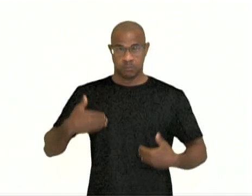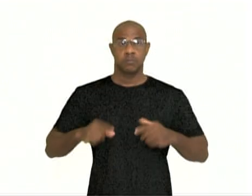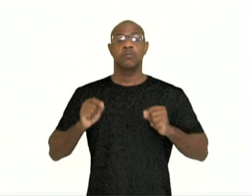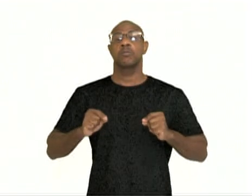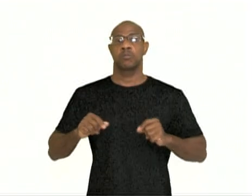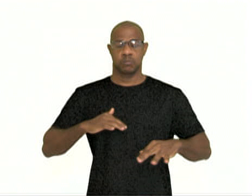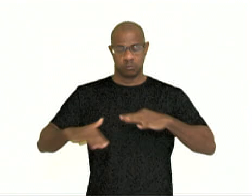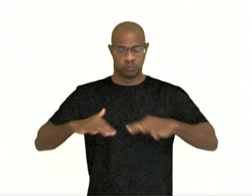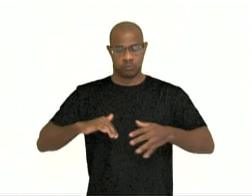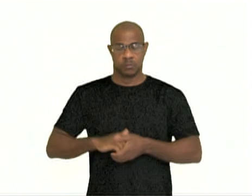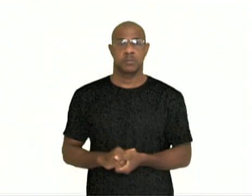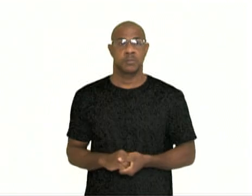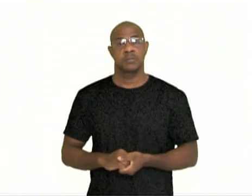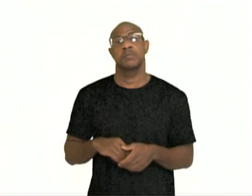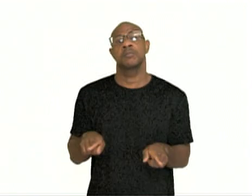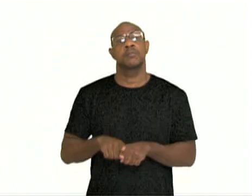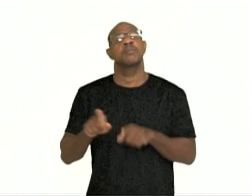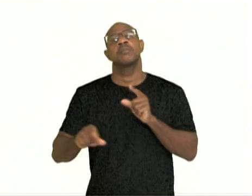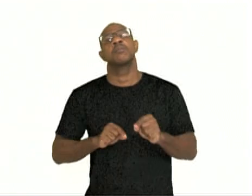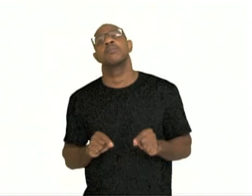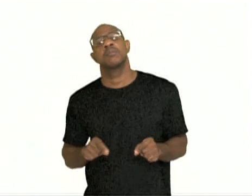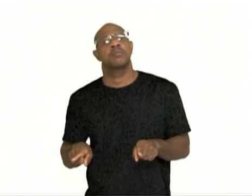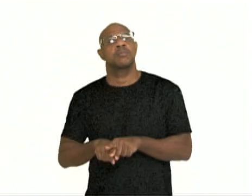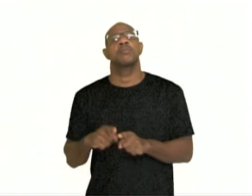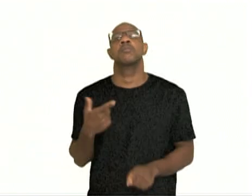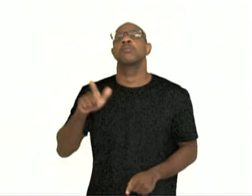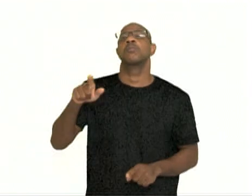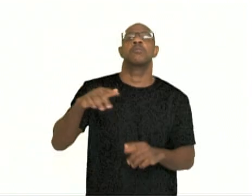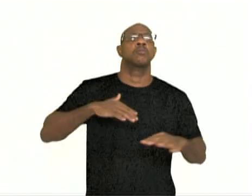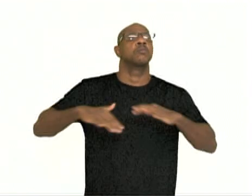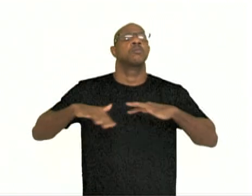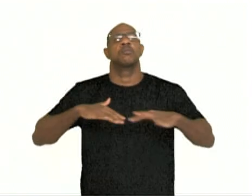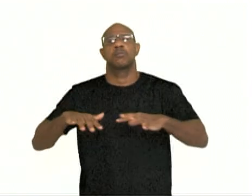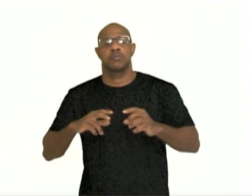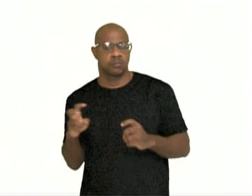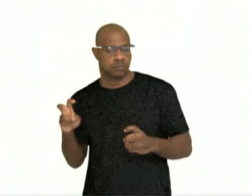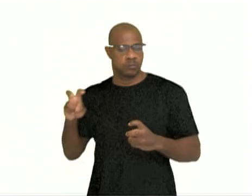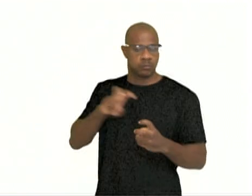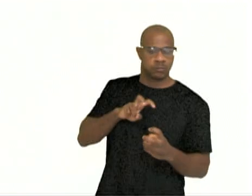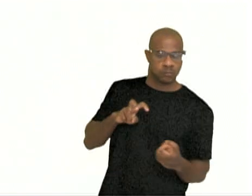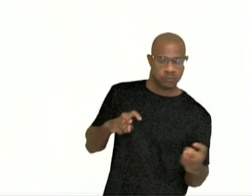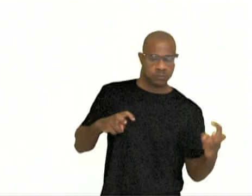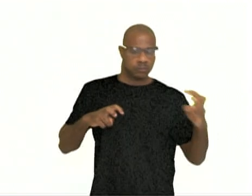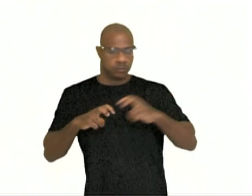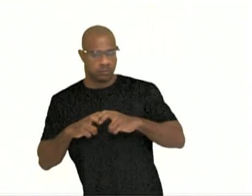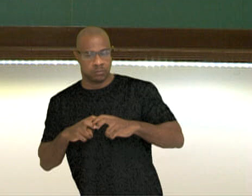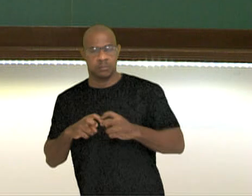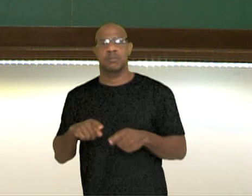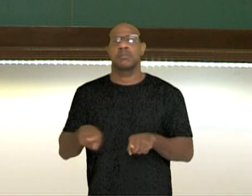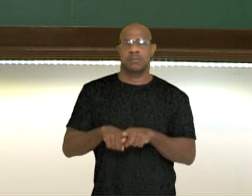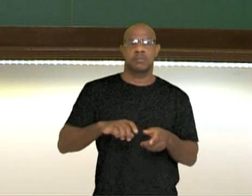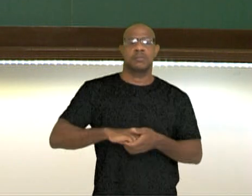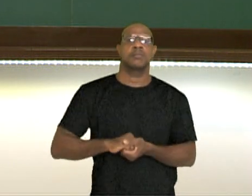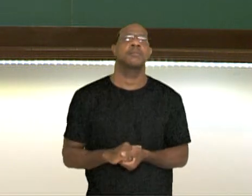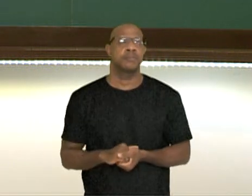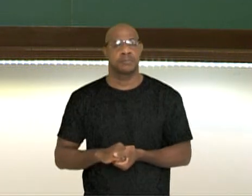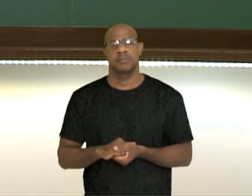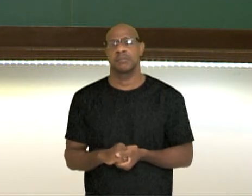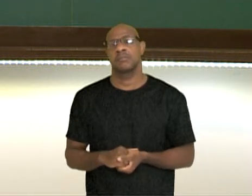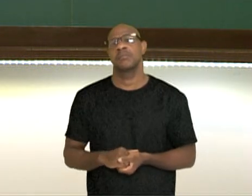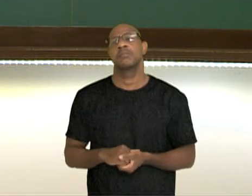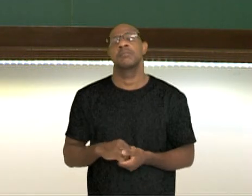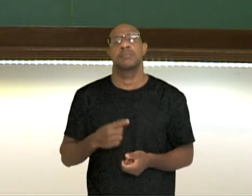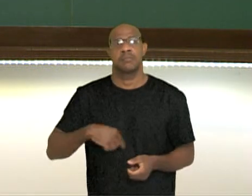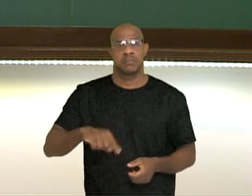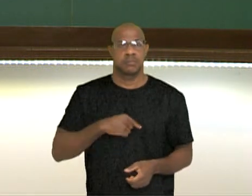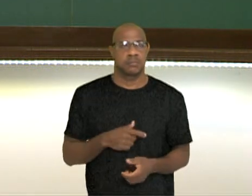ginga surgem os outros movimentos de ataque, de defesa e de contra-ataque. Então, a nossa